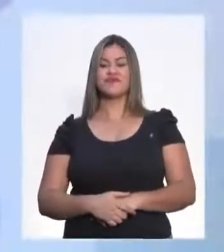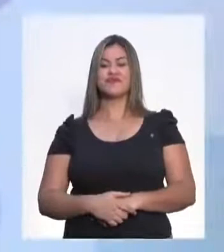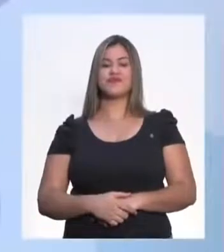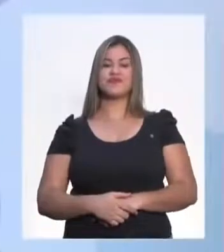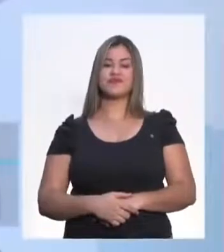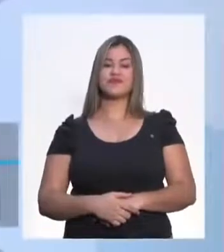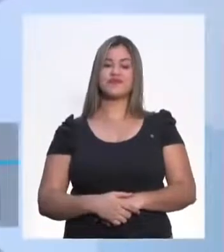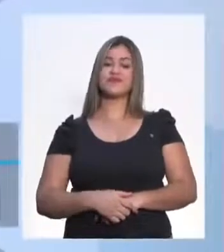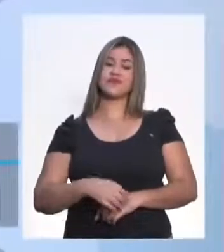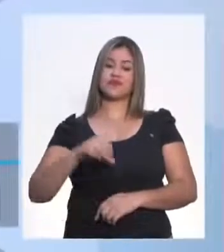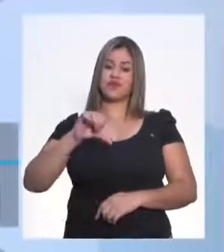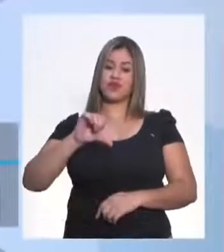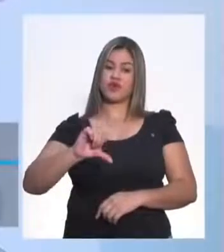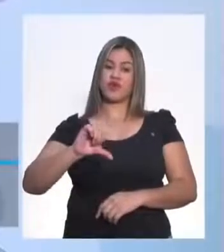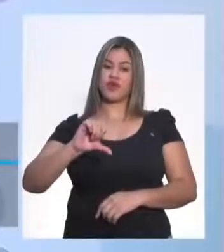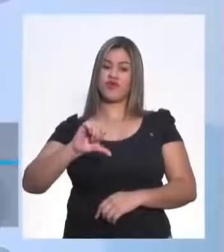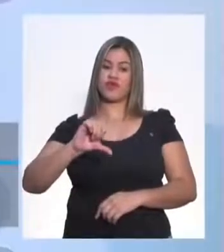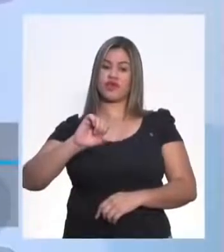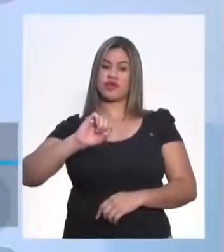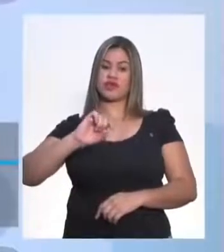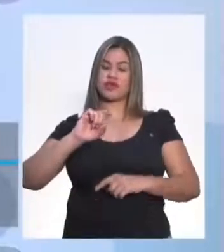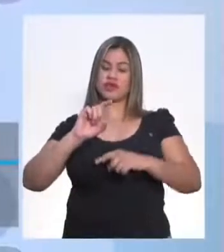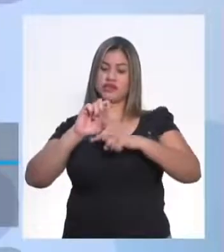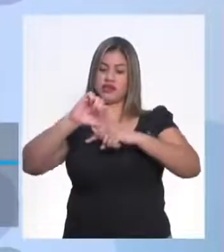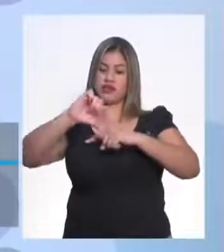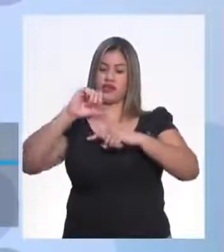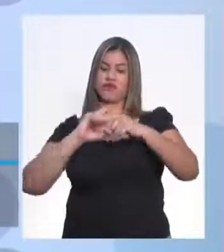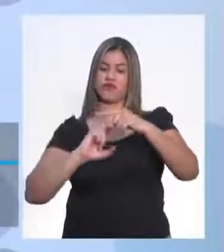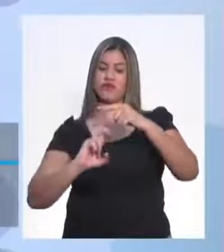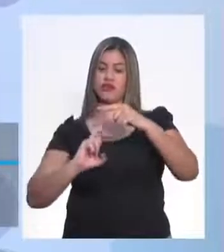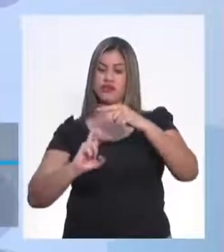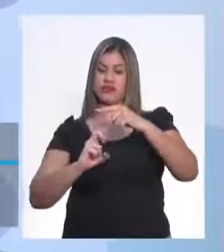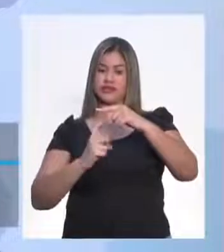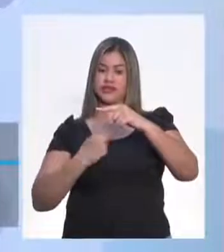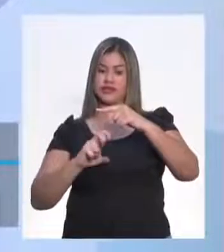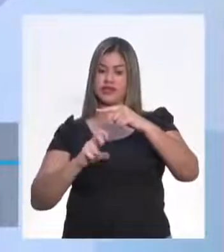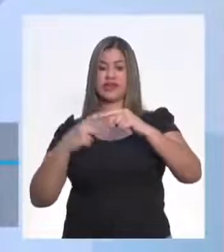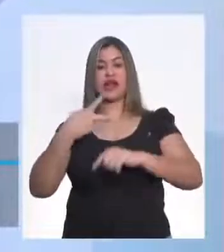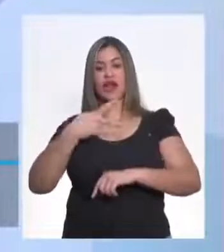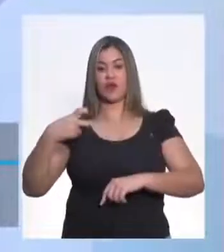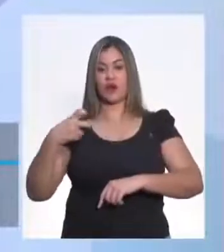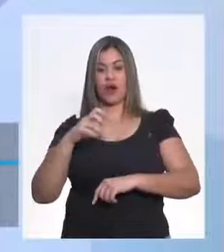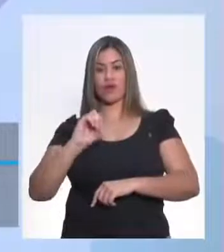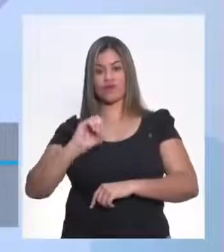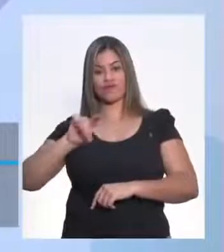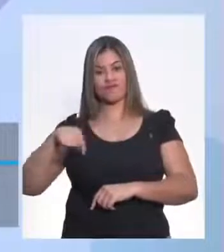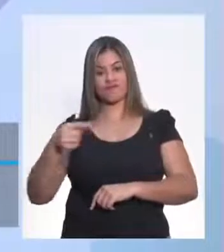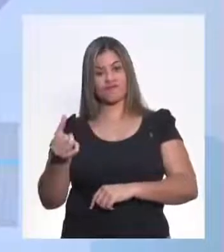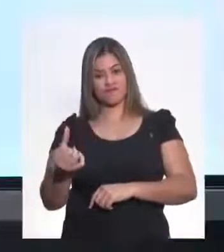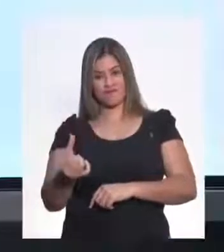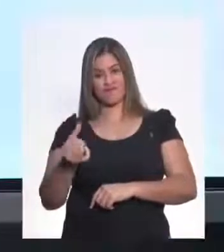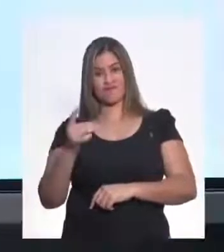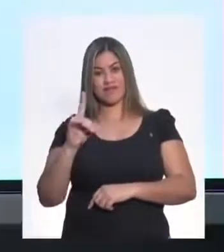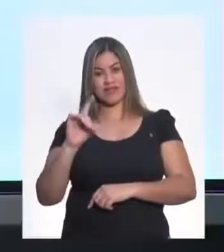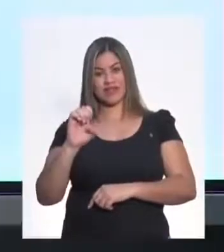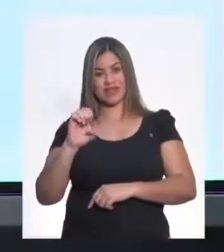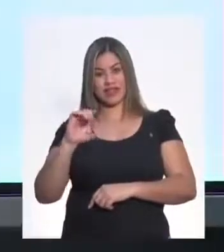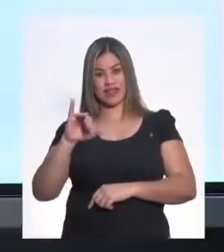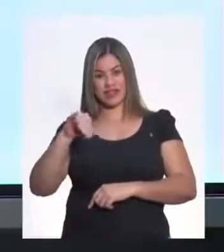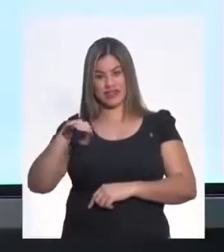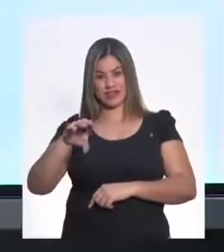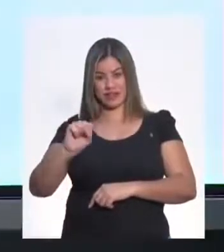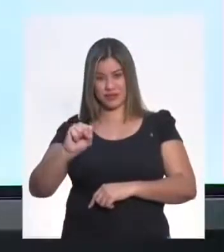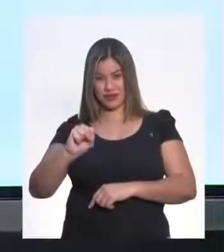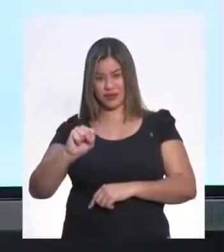9 quinzeavos é igual a 6 décimos, ok? Marcos, está